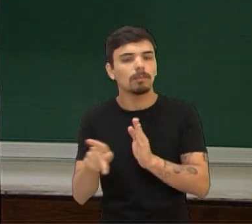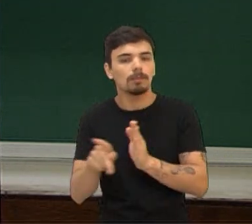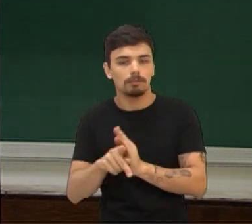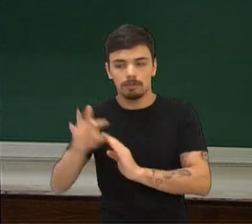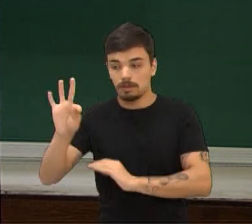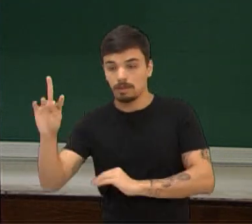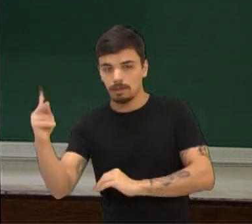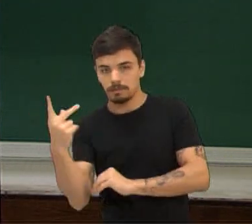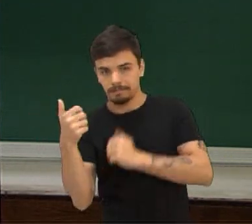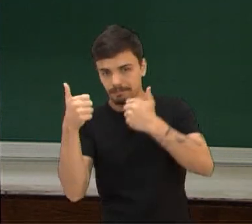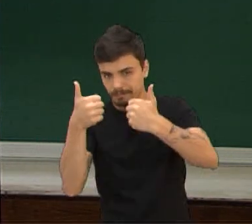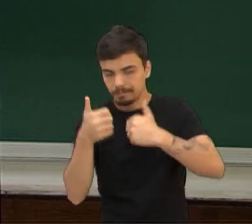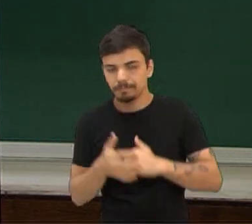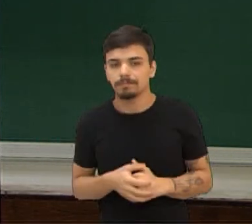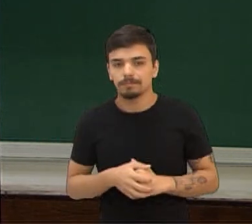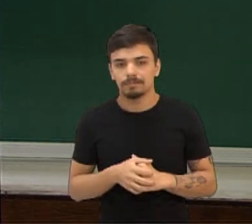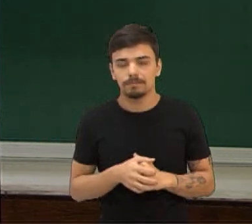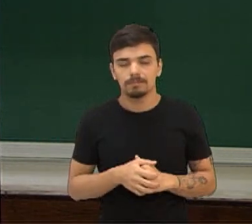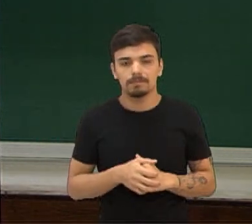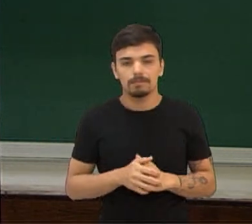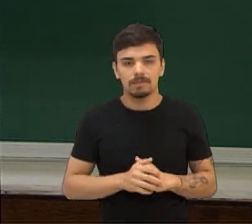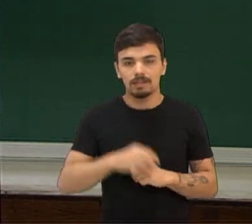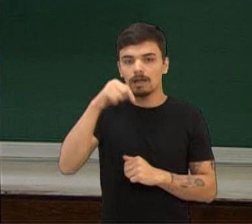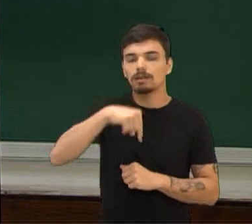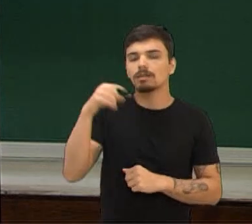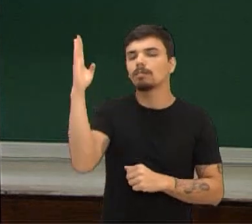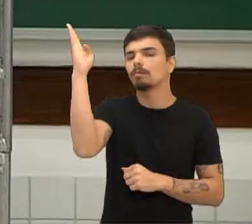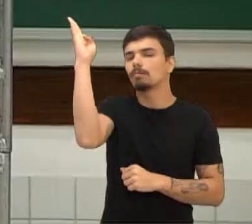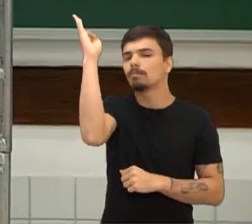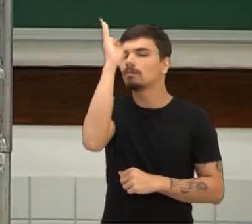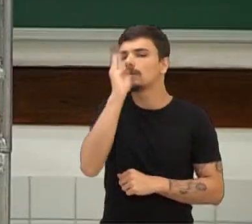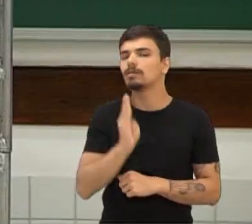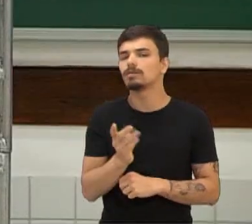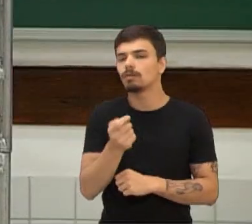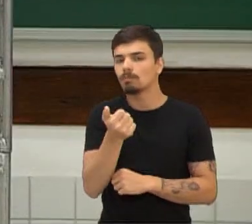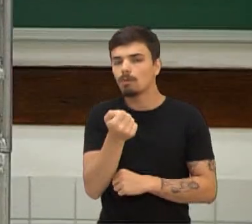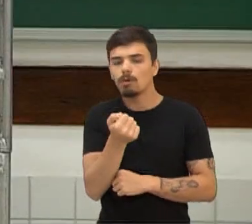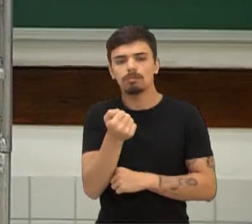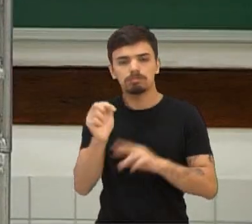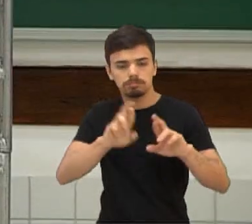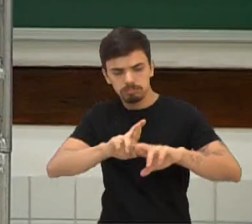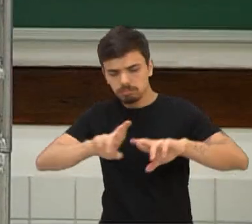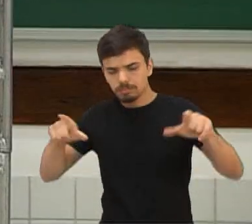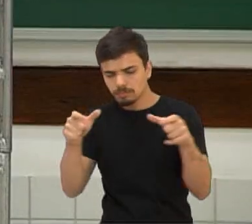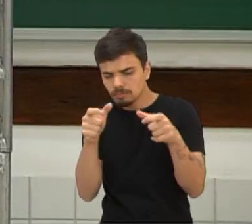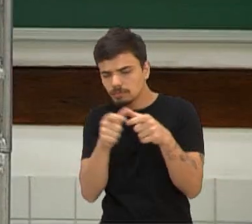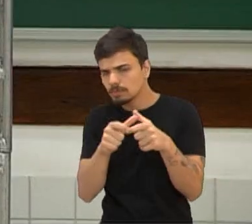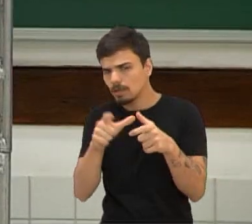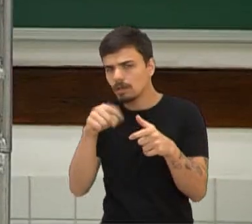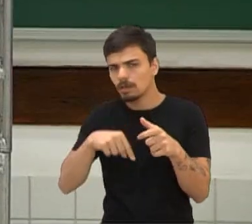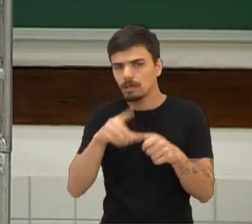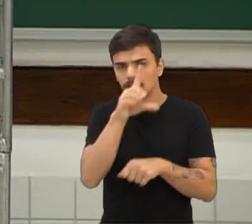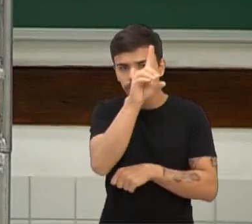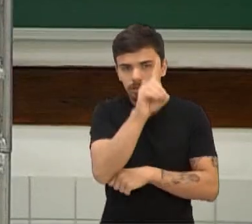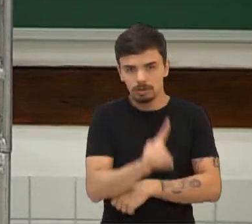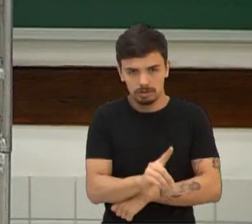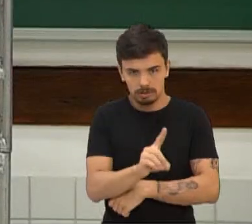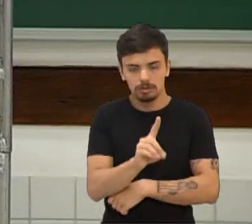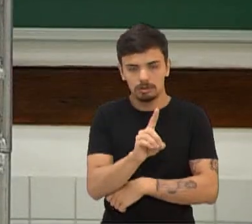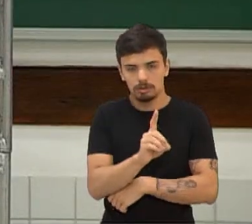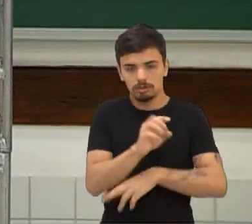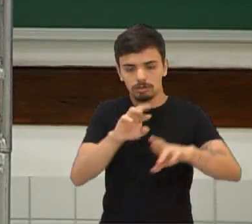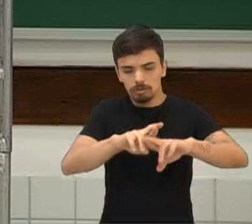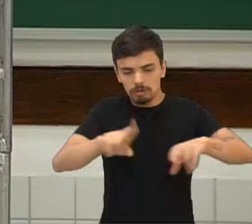T.H. Marshall. Então, no caso do Brasil, há uma pequena diferença, os direitos eles seguem uma sequência um pouco diferente. Por